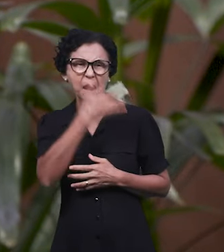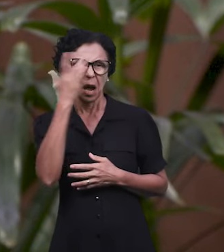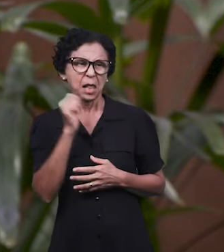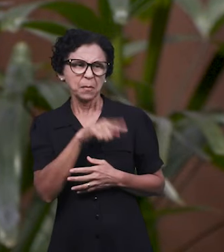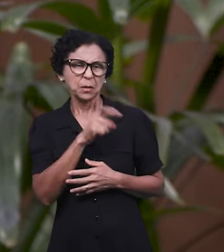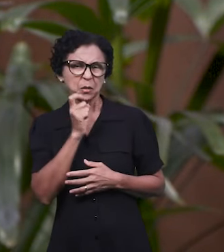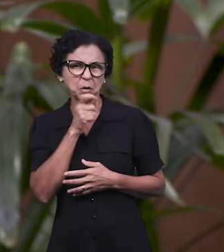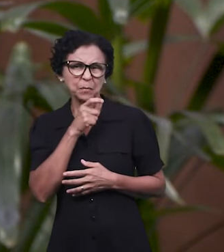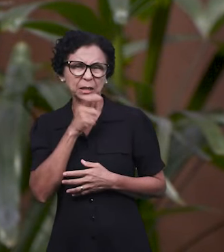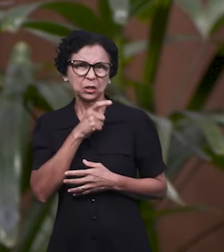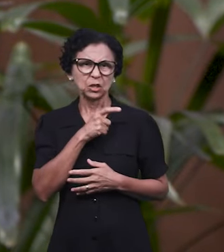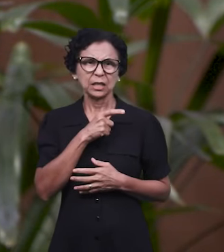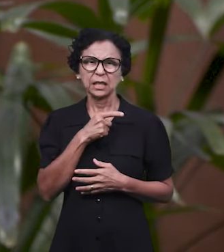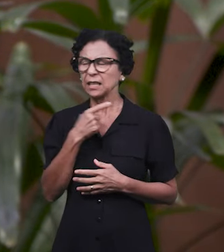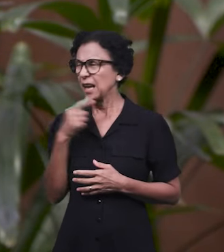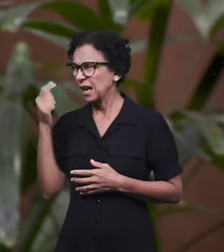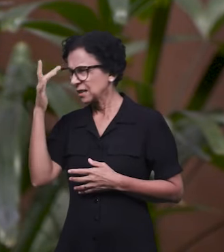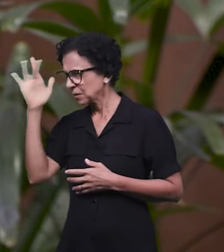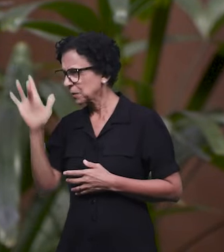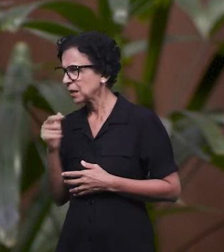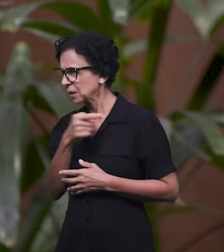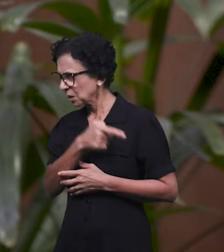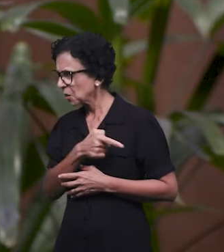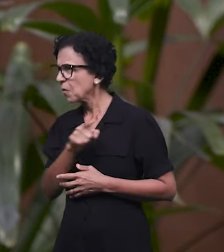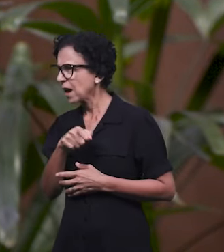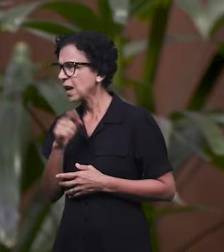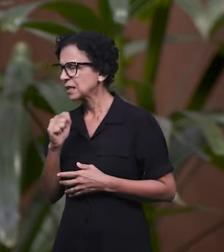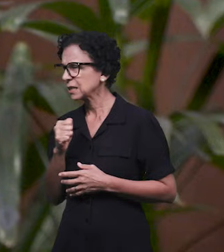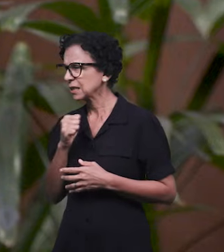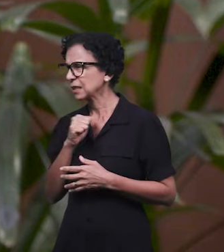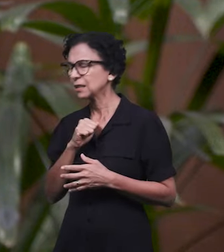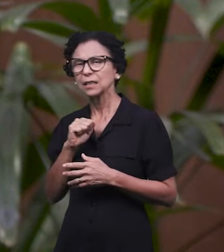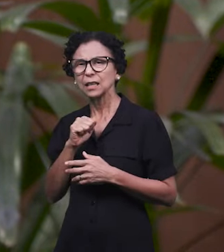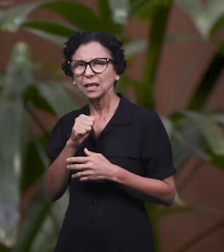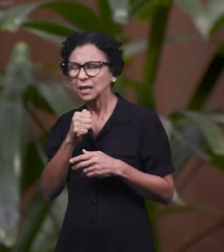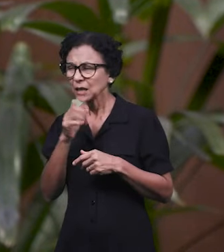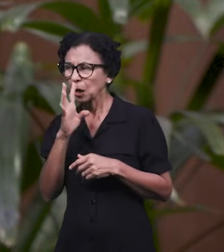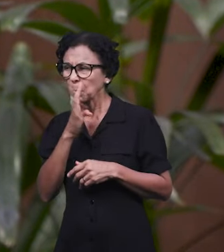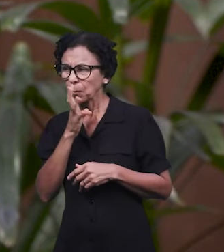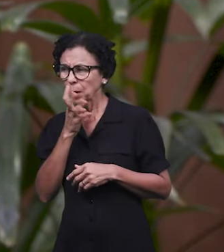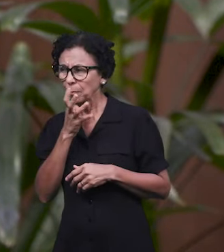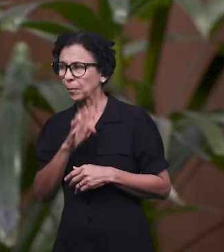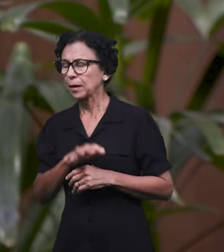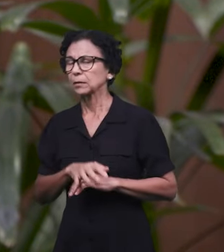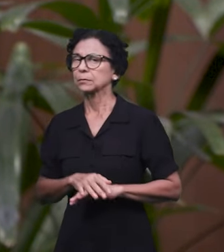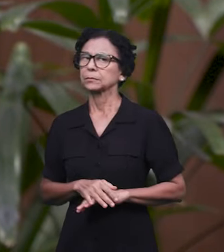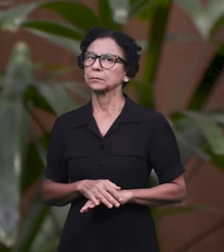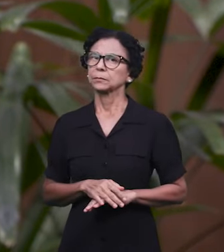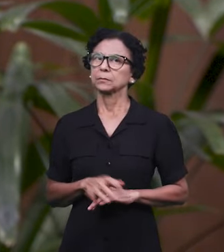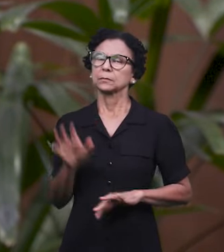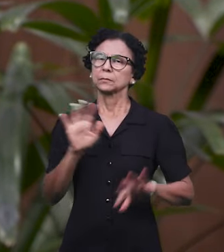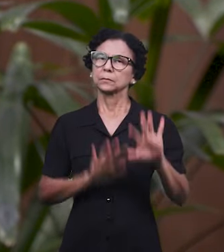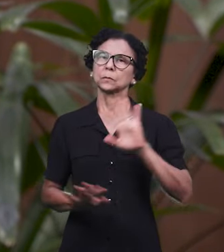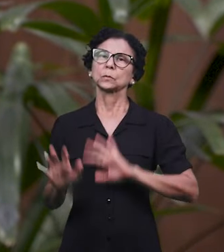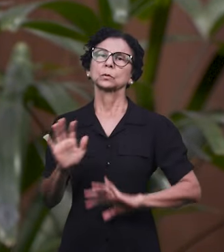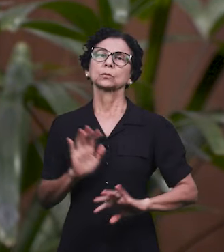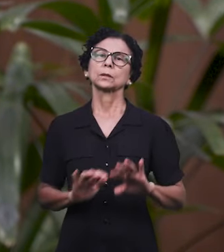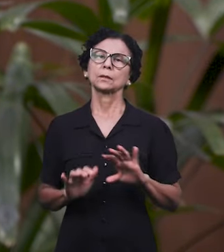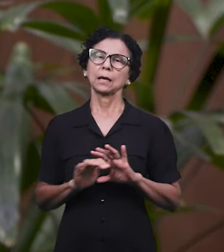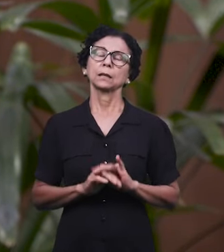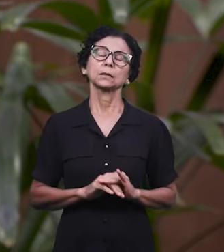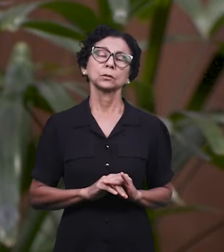calúnia e a gente tá compartilhando e a pessoa pode sim ser responsabilizada tanto penalmente como